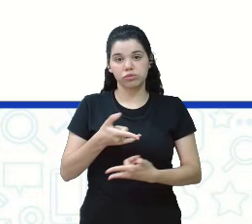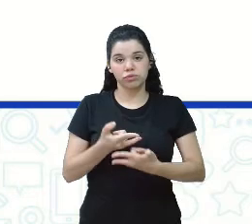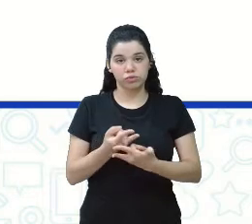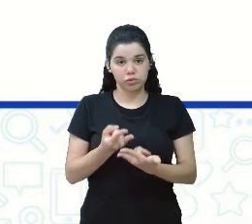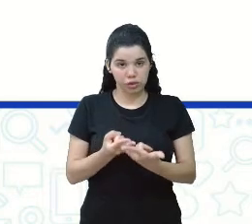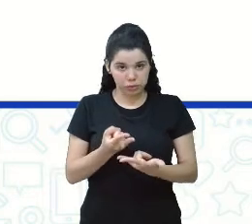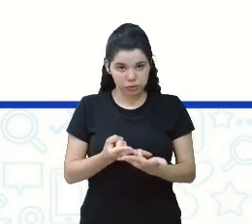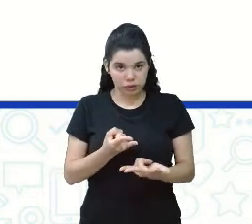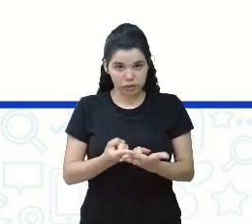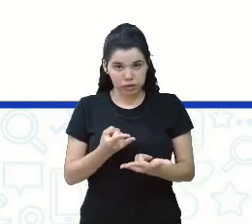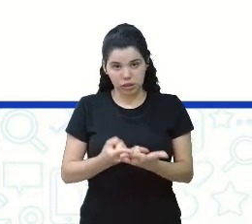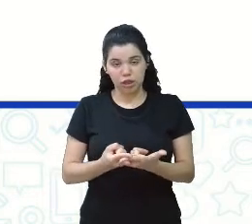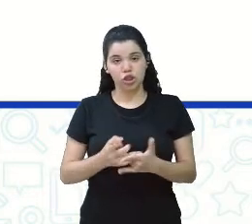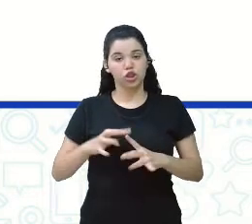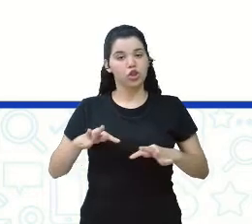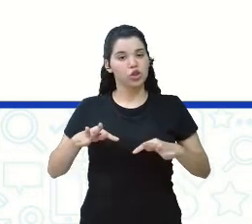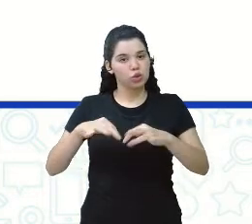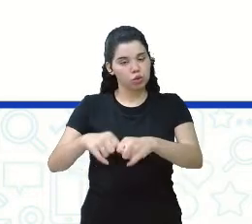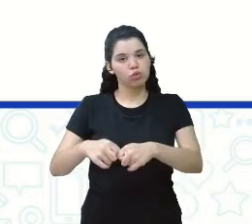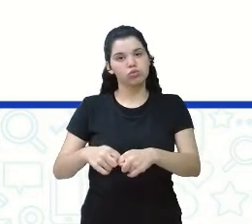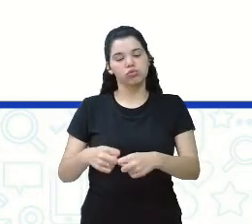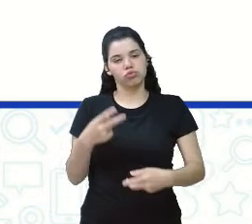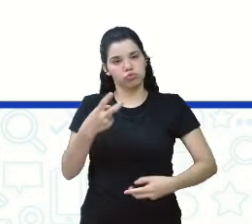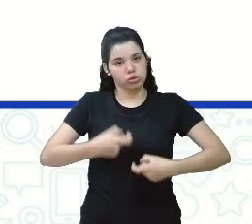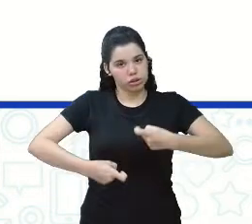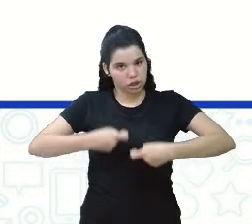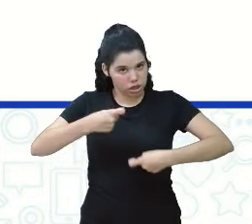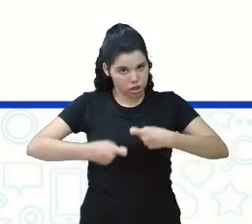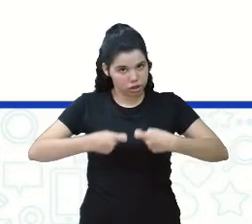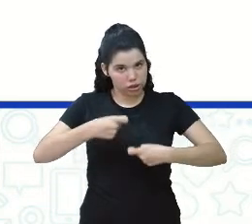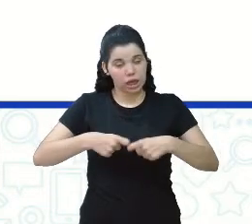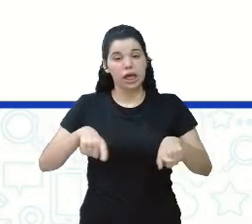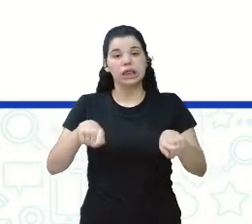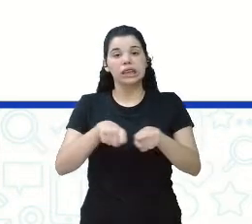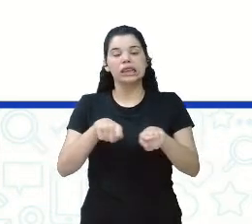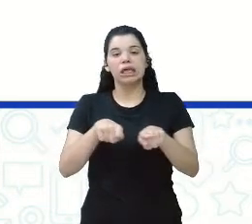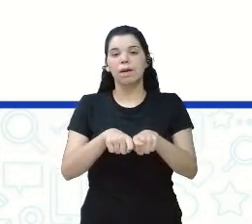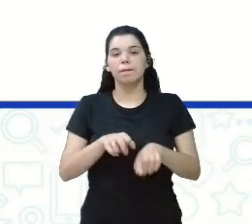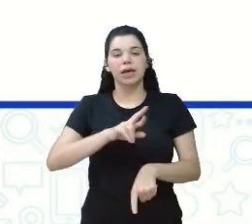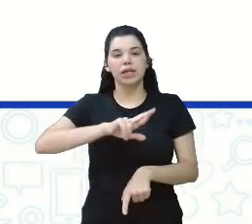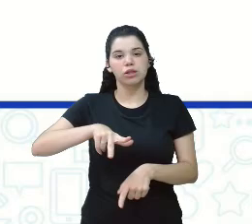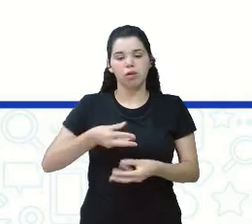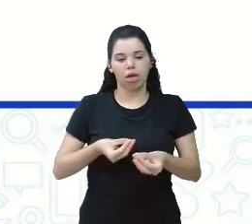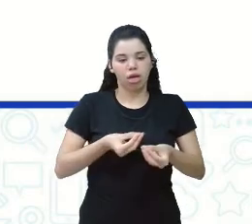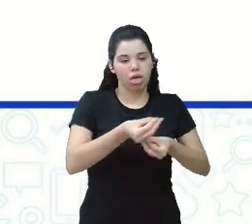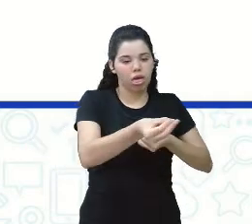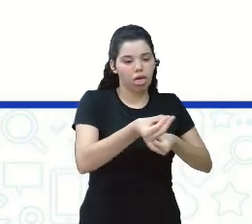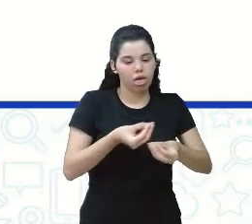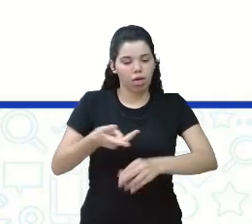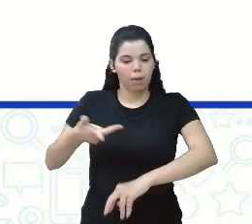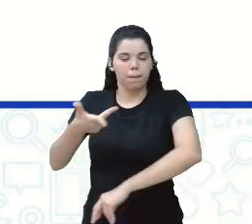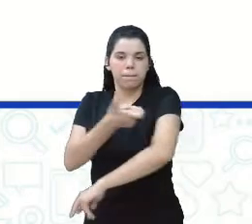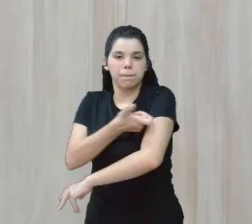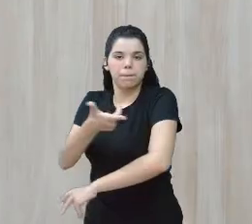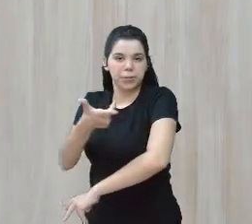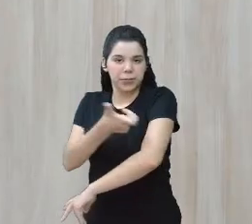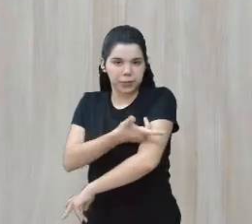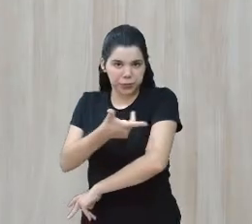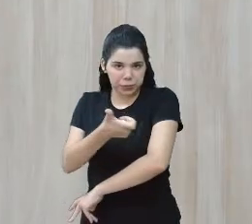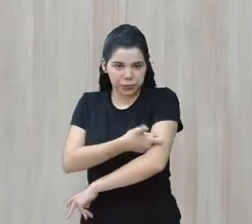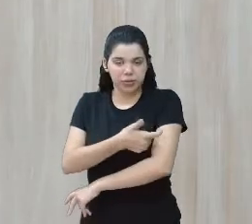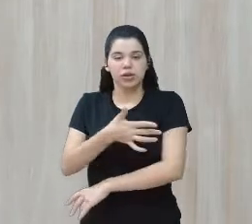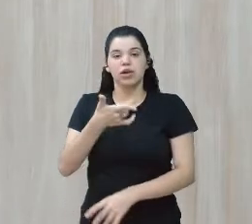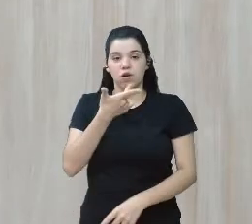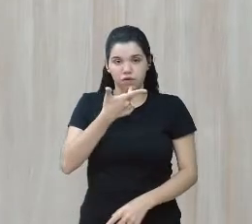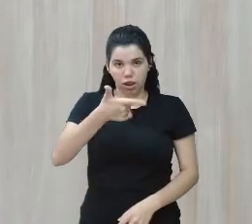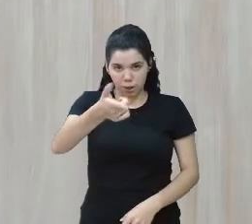camisinha em todas as relações sexuais e não compartilhando objetos como seringas e agulhas que nós vimos, e eu estou